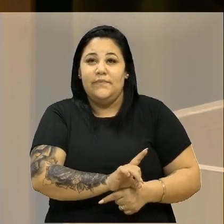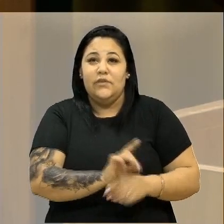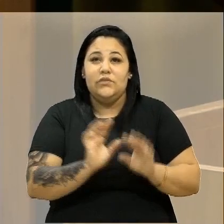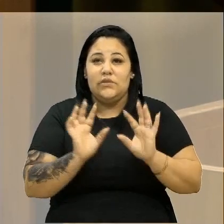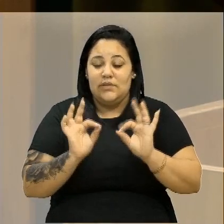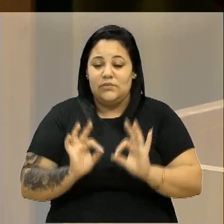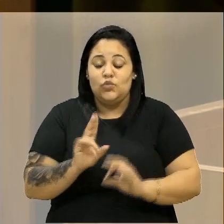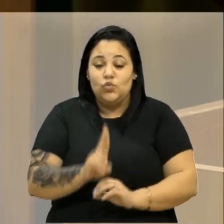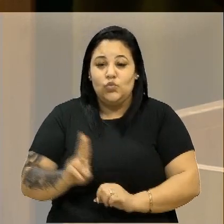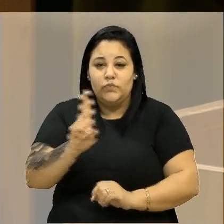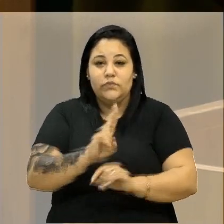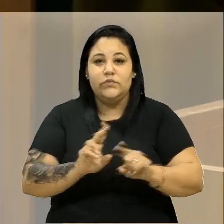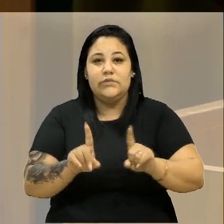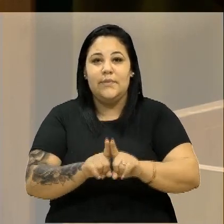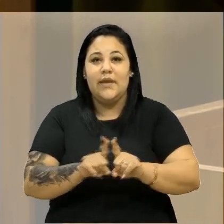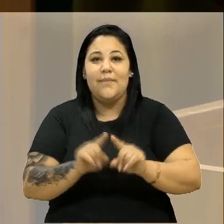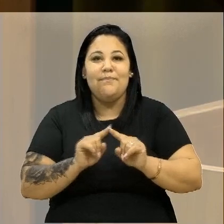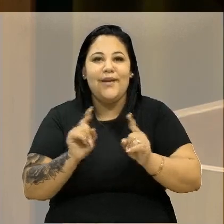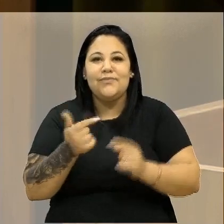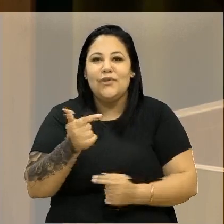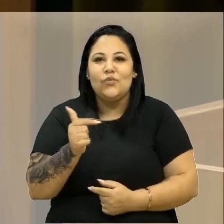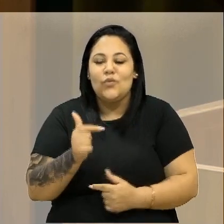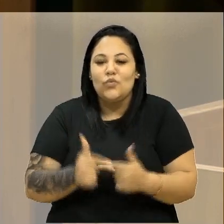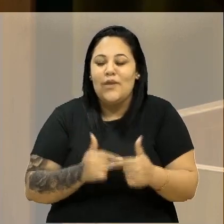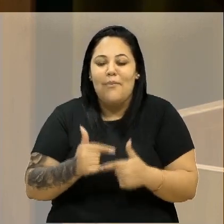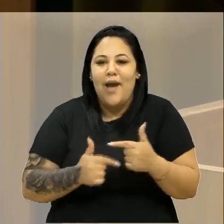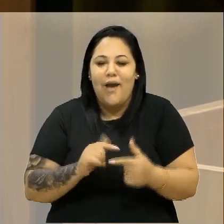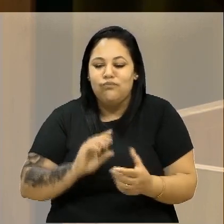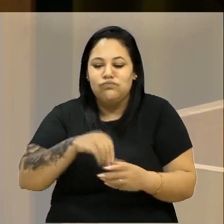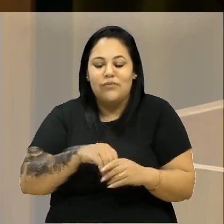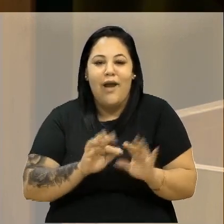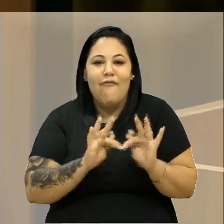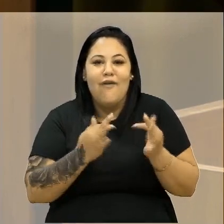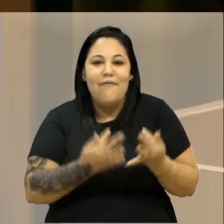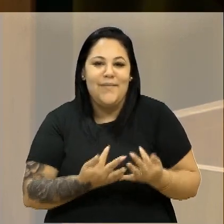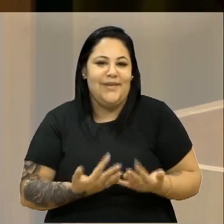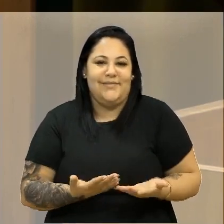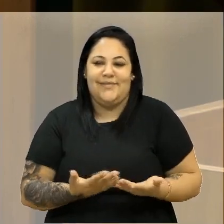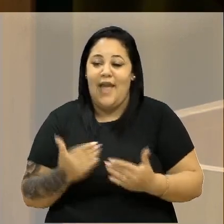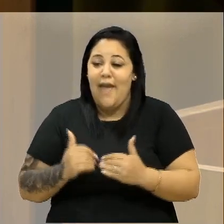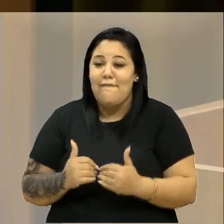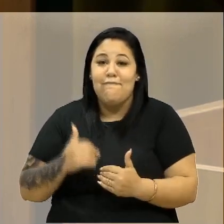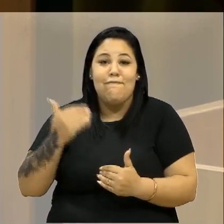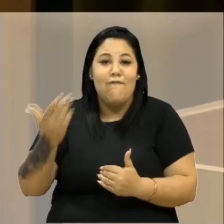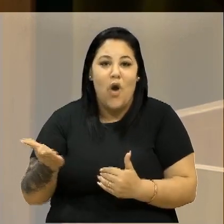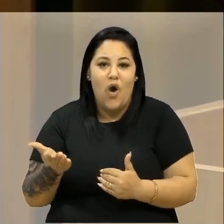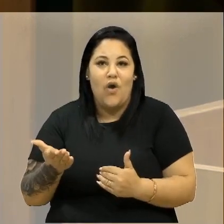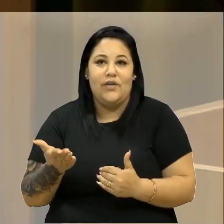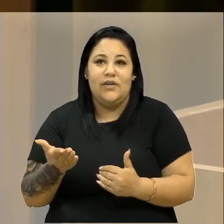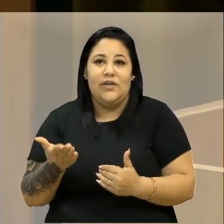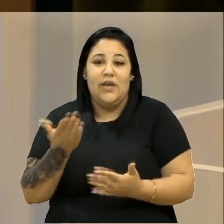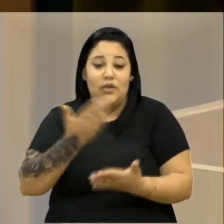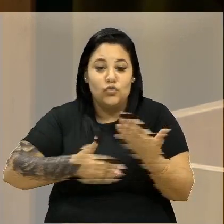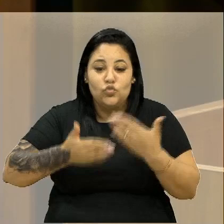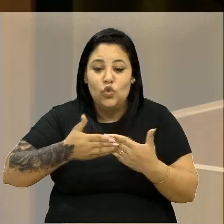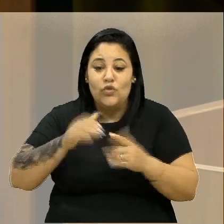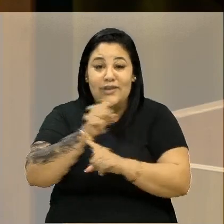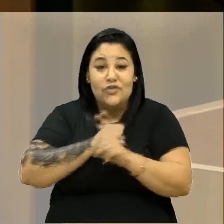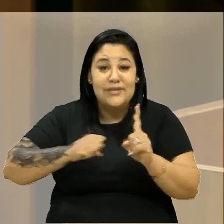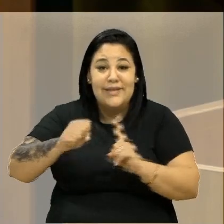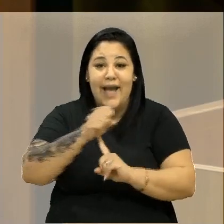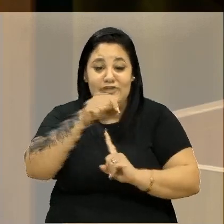desse usuário, mas não tem o trabalho na família, né? Que não é só na instituição, mas é no todo. É nós aqui na Câmara, é